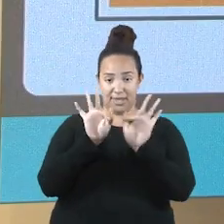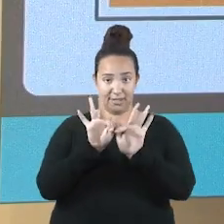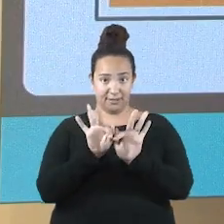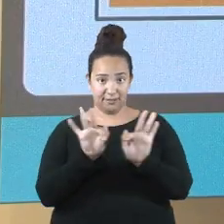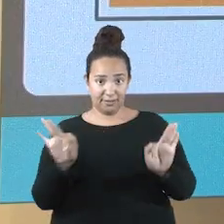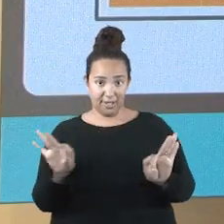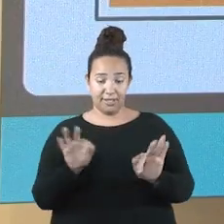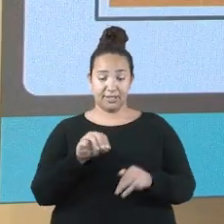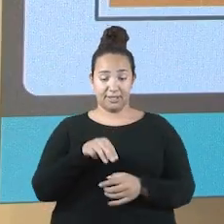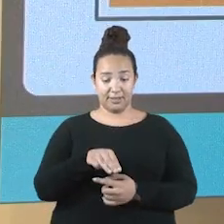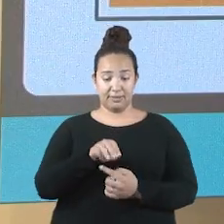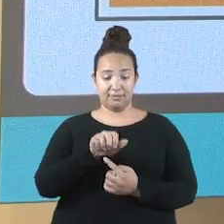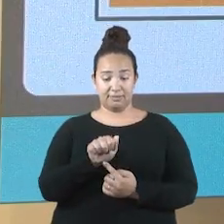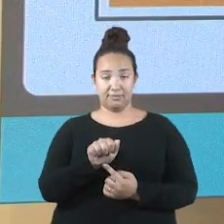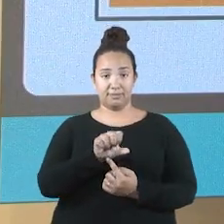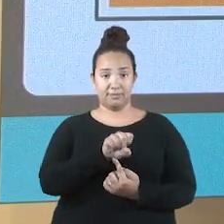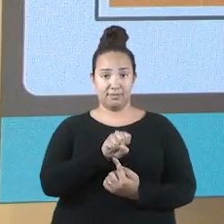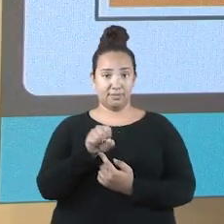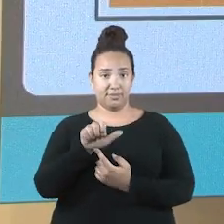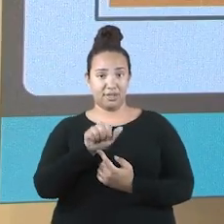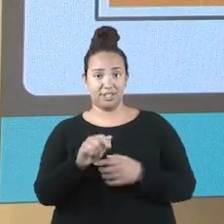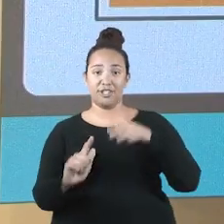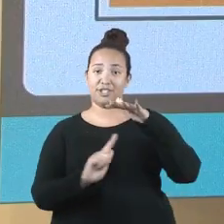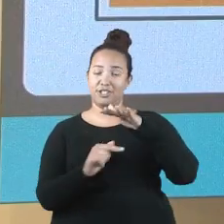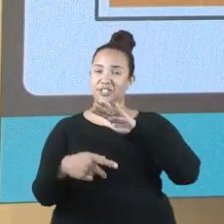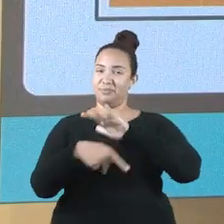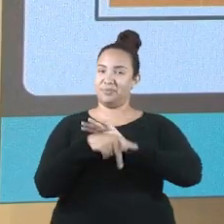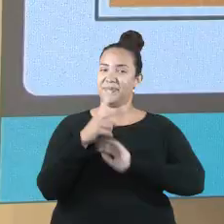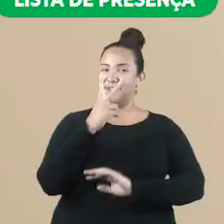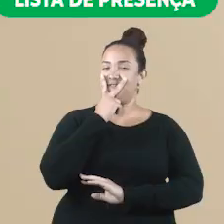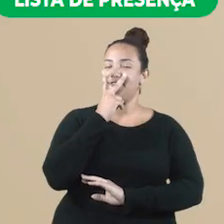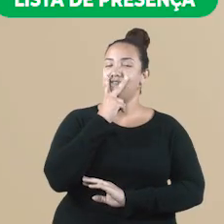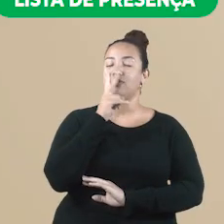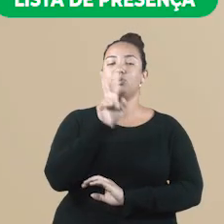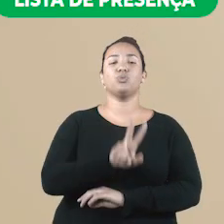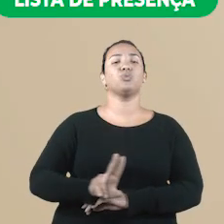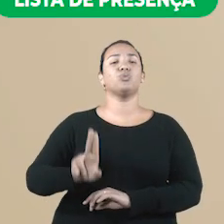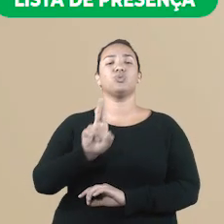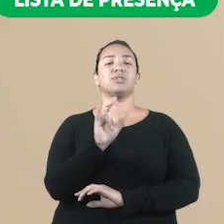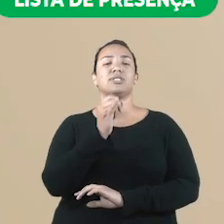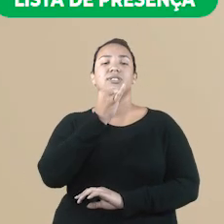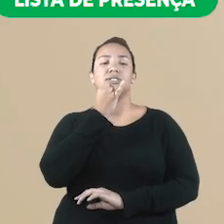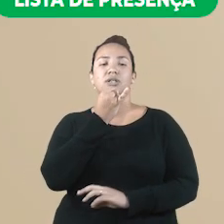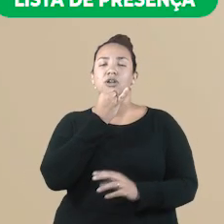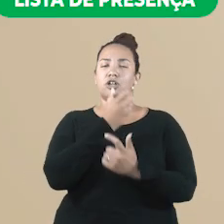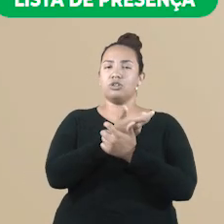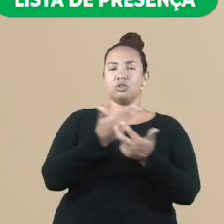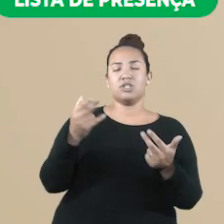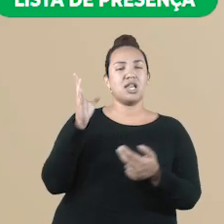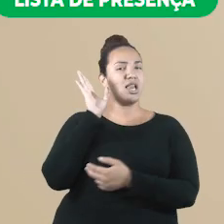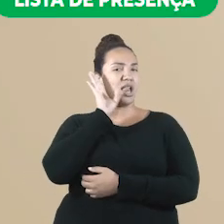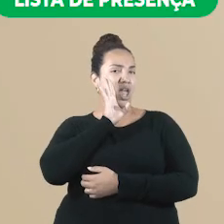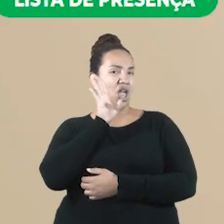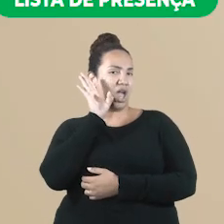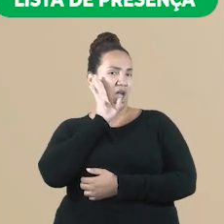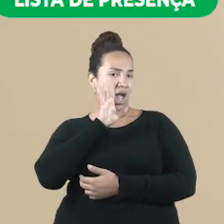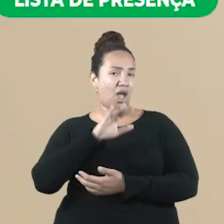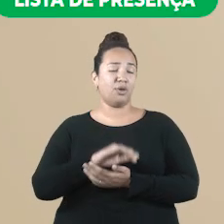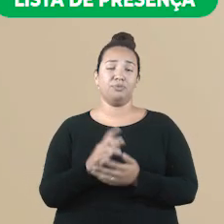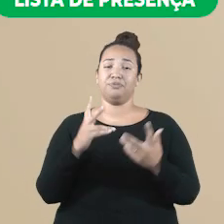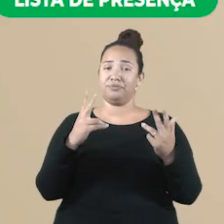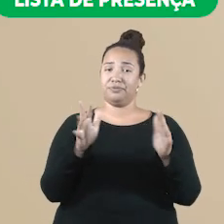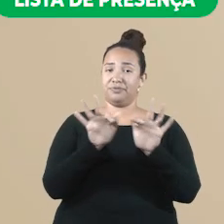Nessas frases, a massa foi usada como uma gíria nossa, não é? Usamos ela para falar de coisas muito